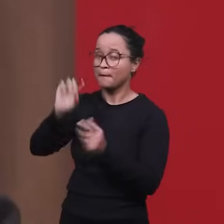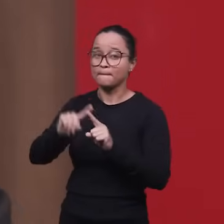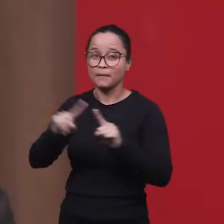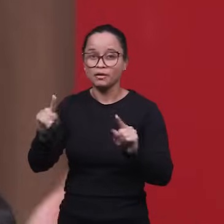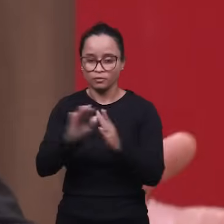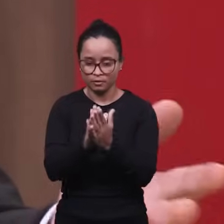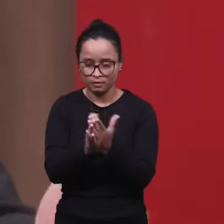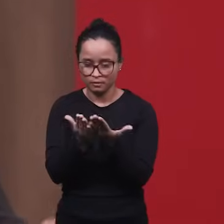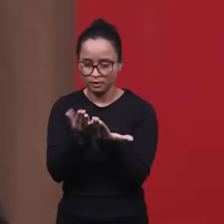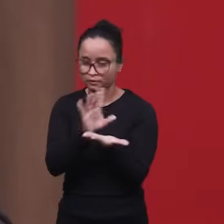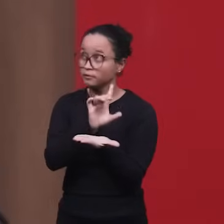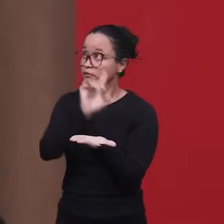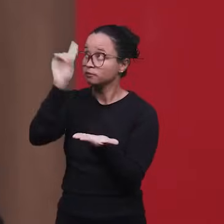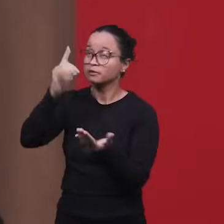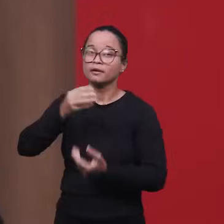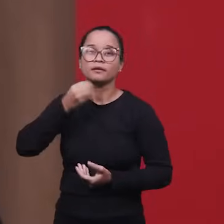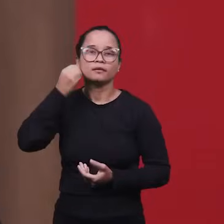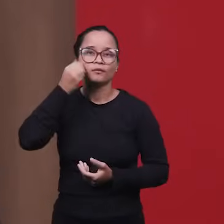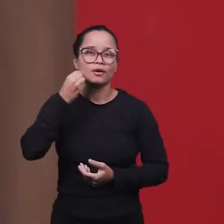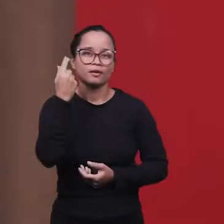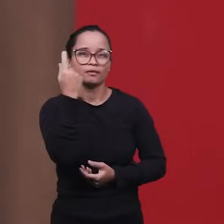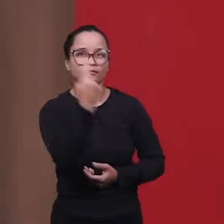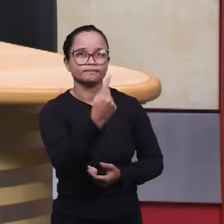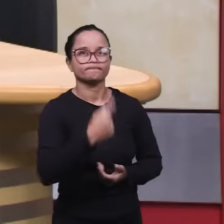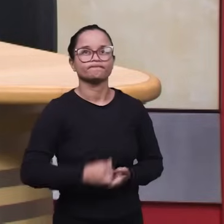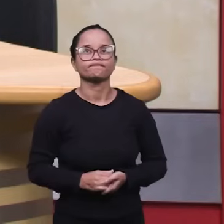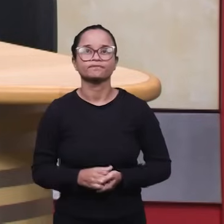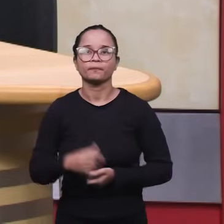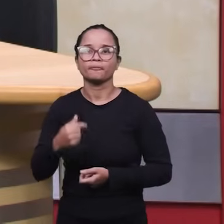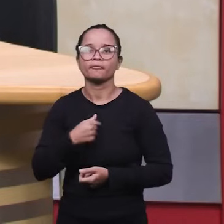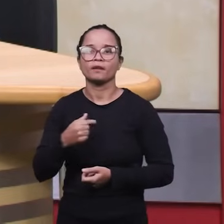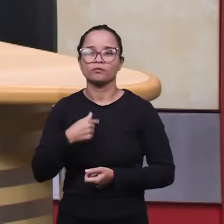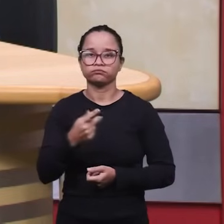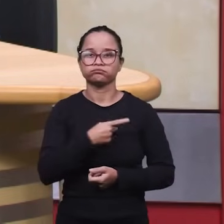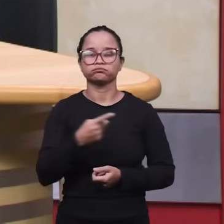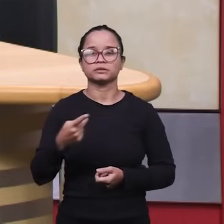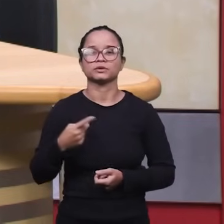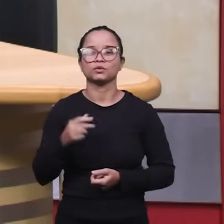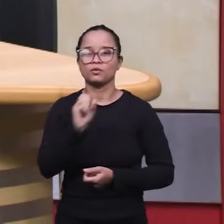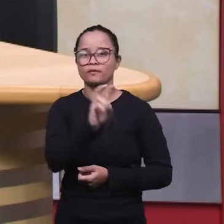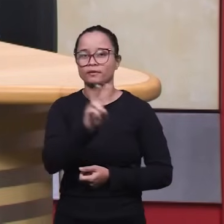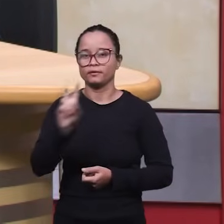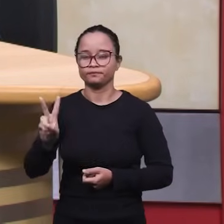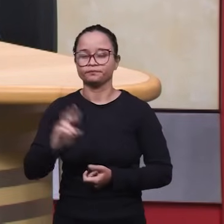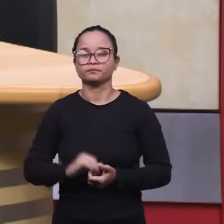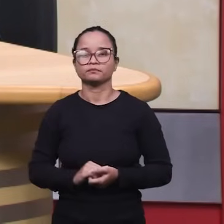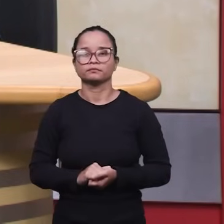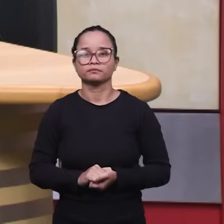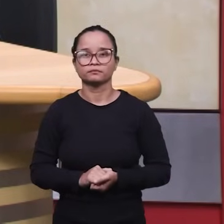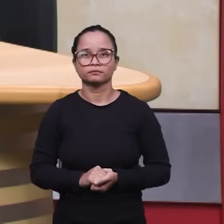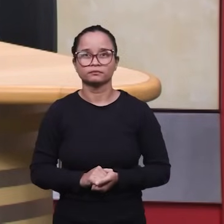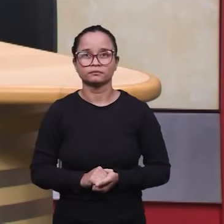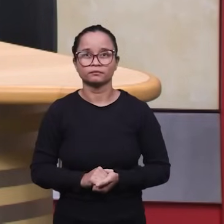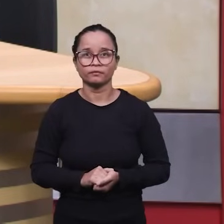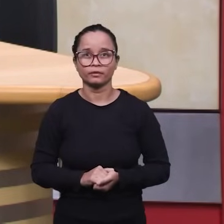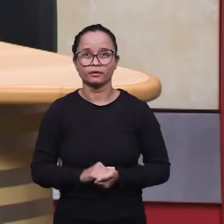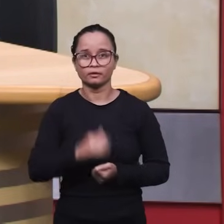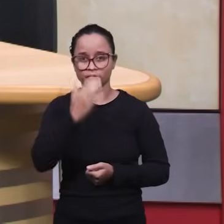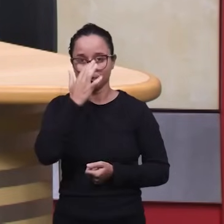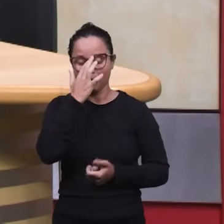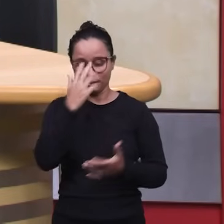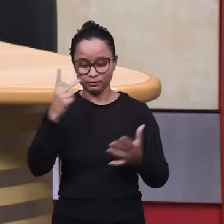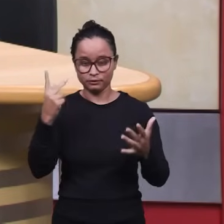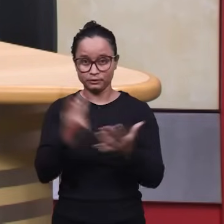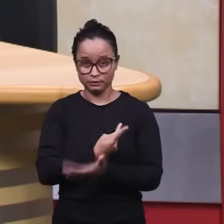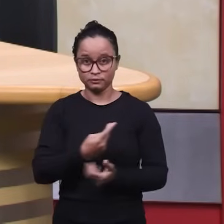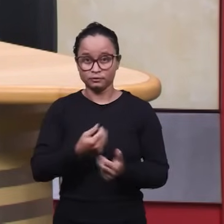pela palavra, a experiência dela. Eu era pastor em Vila Velha, e aconteceu um fato